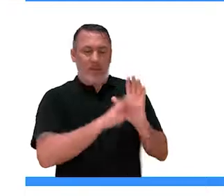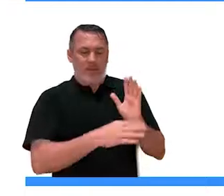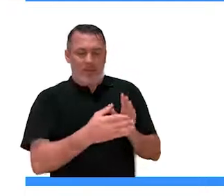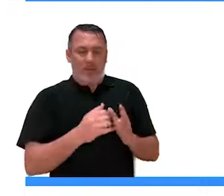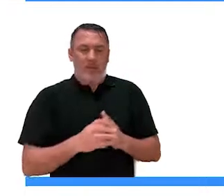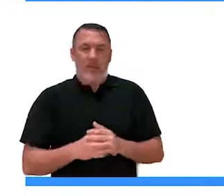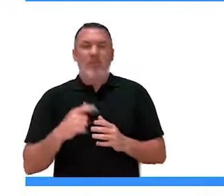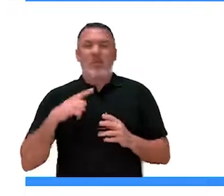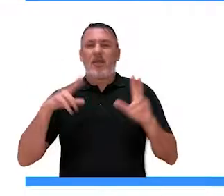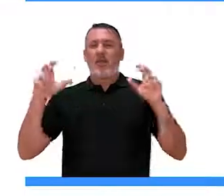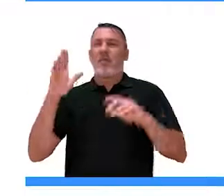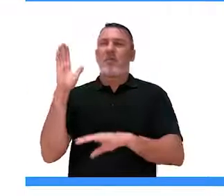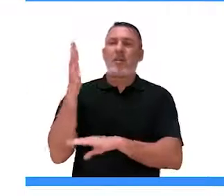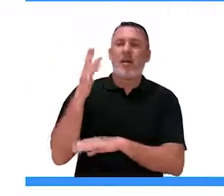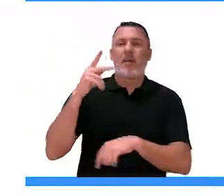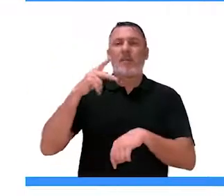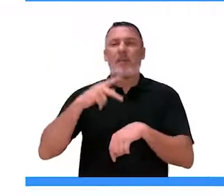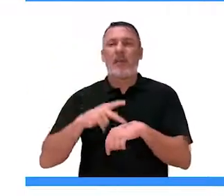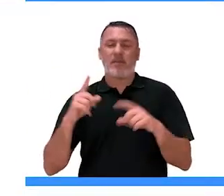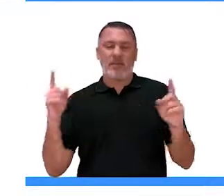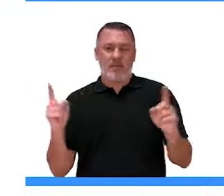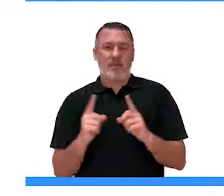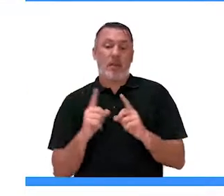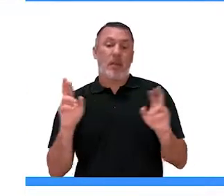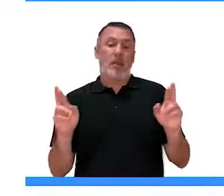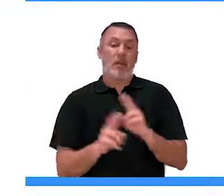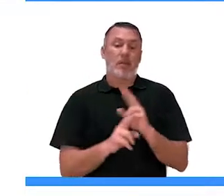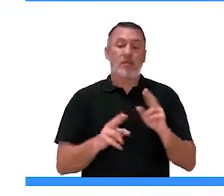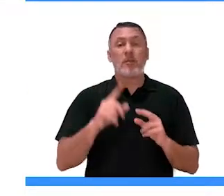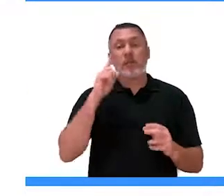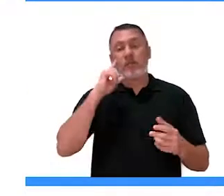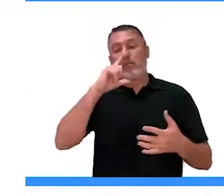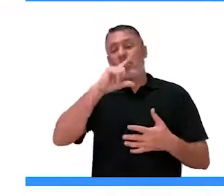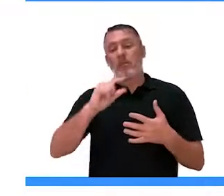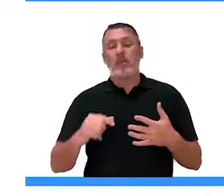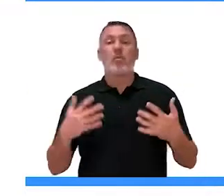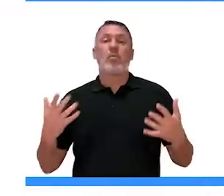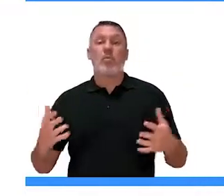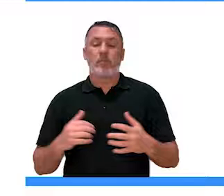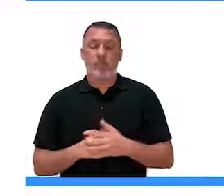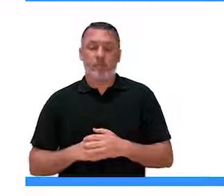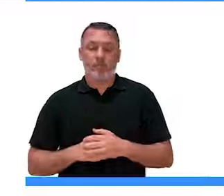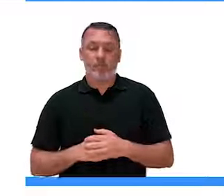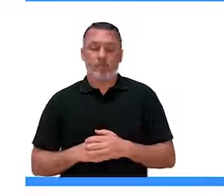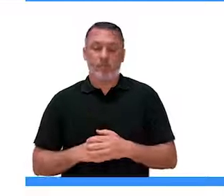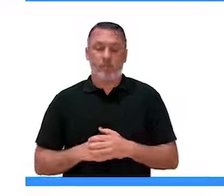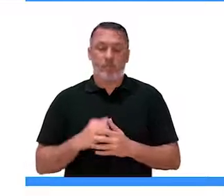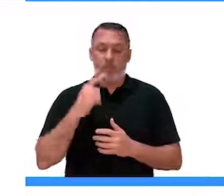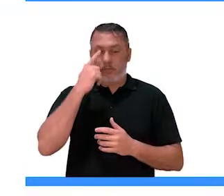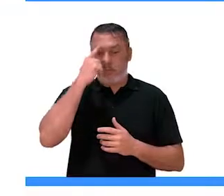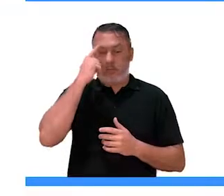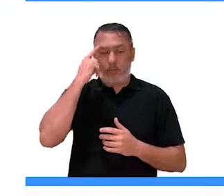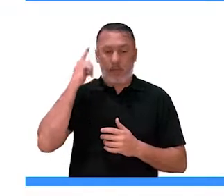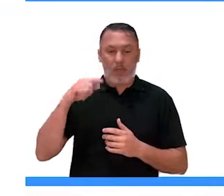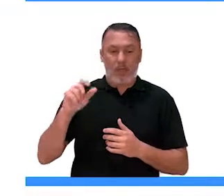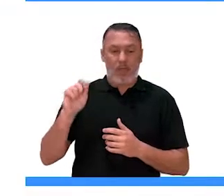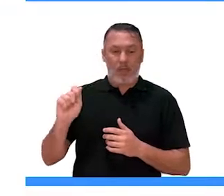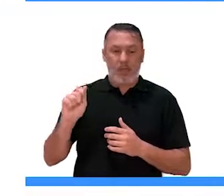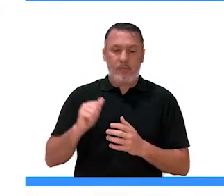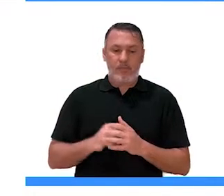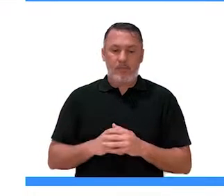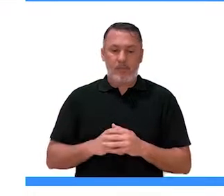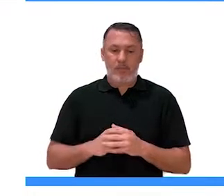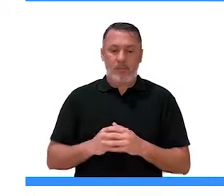desse texto é pau, é pedra, né? Vamos ver qual é a questão correta. Questão